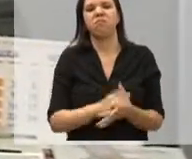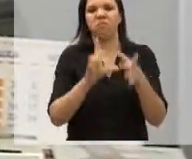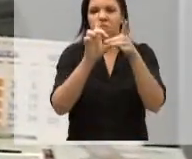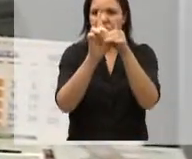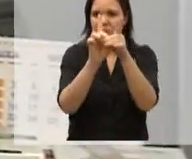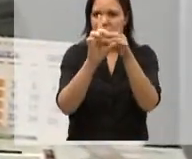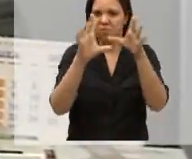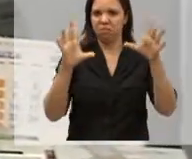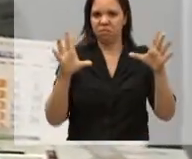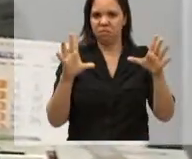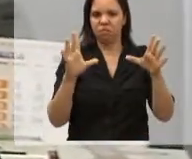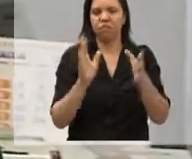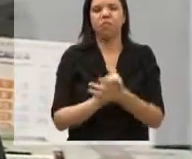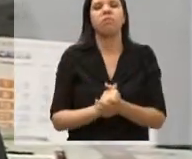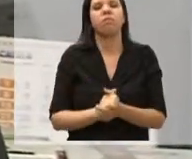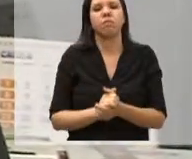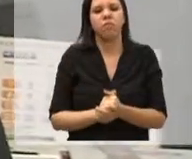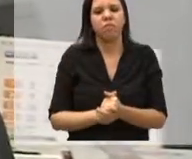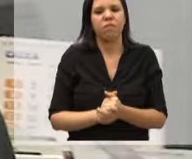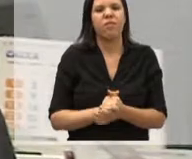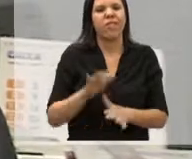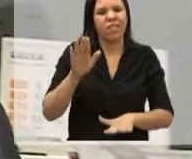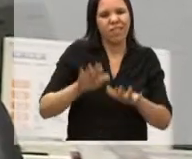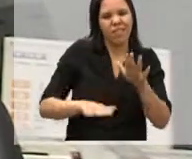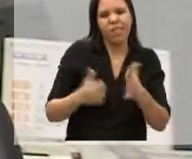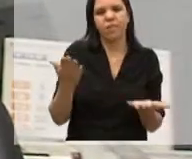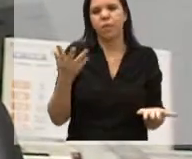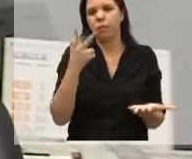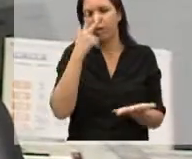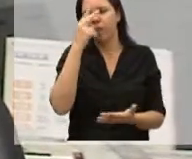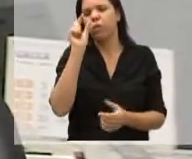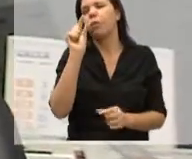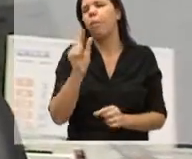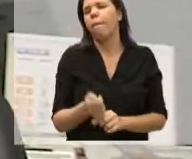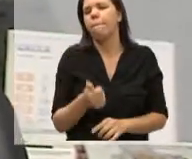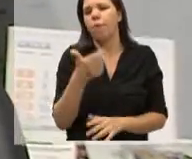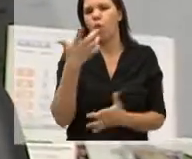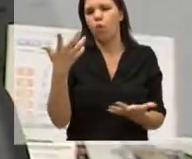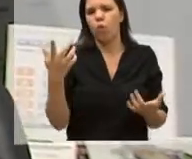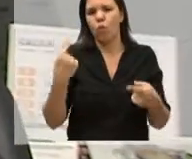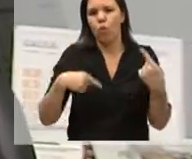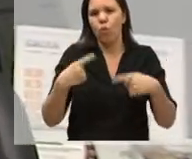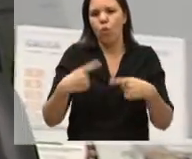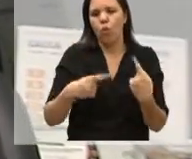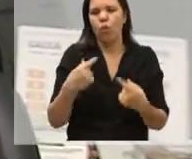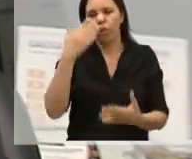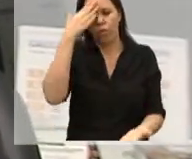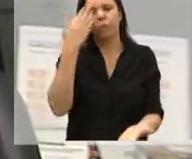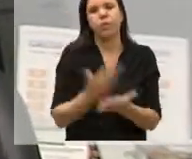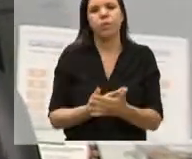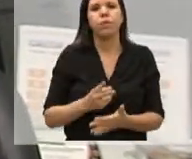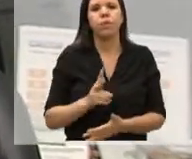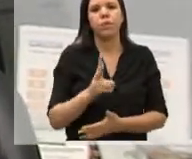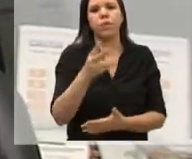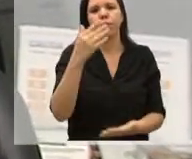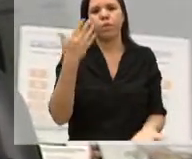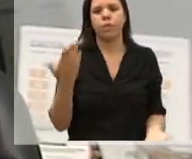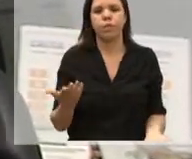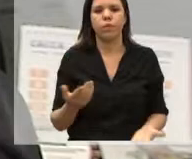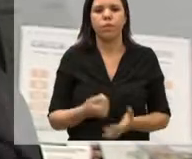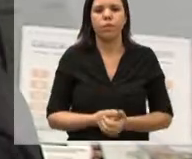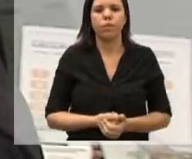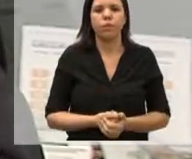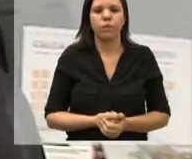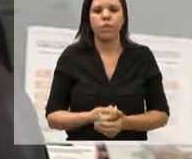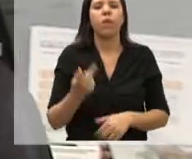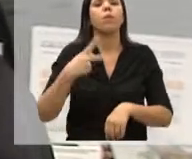democracia, embora bastante desgastado hoje o campo da política, mas eu continuo acreditando que